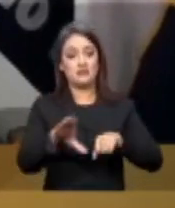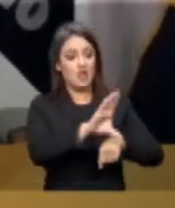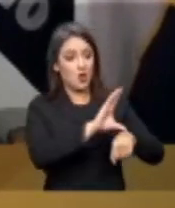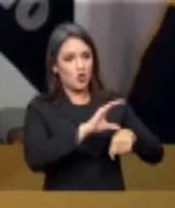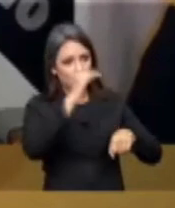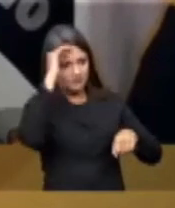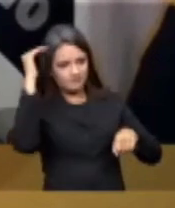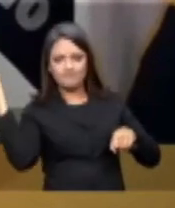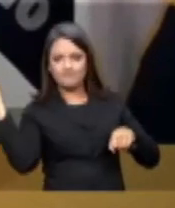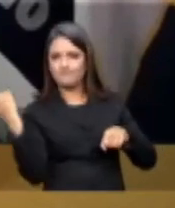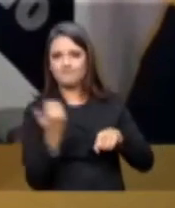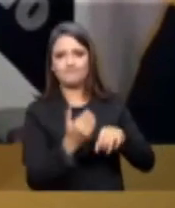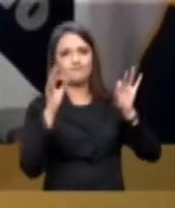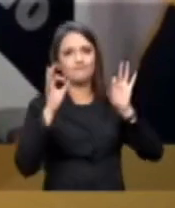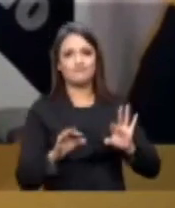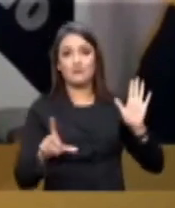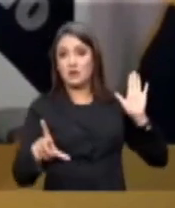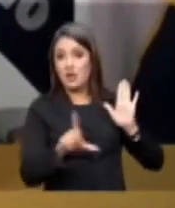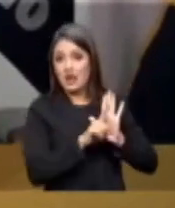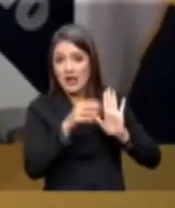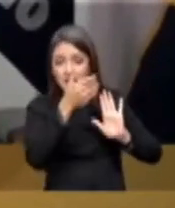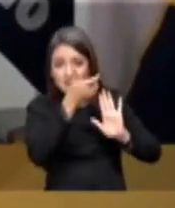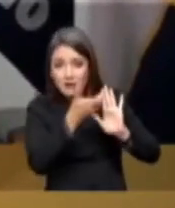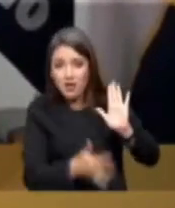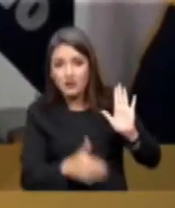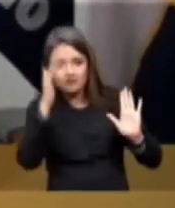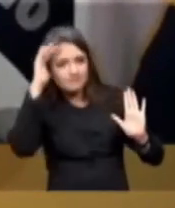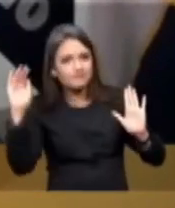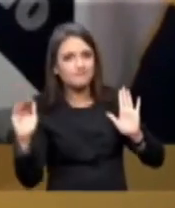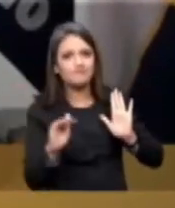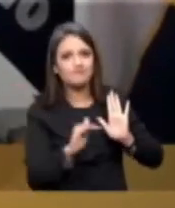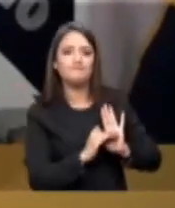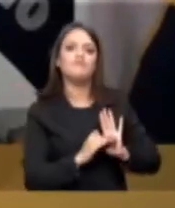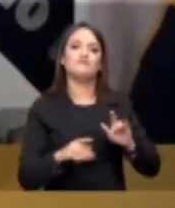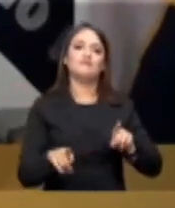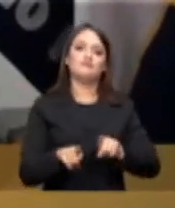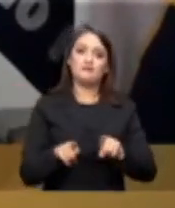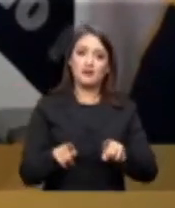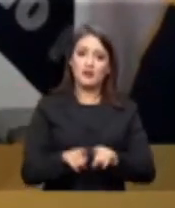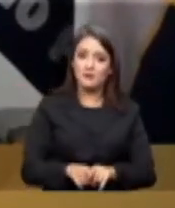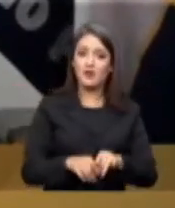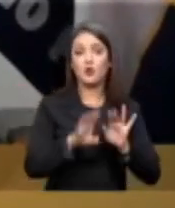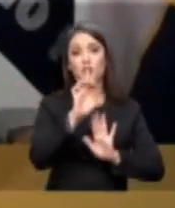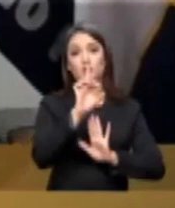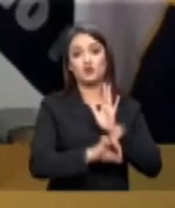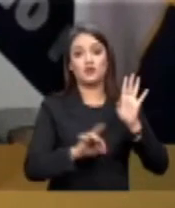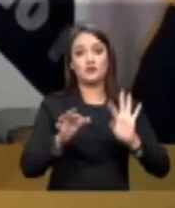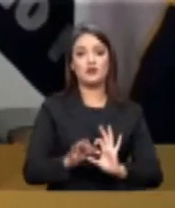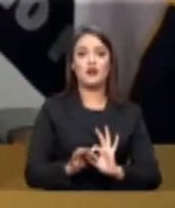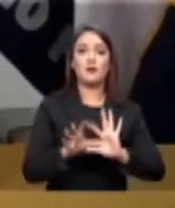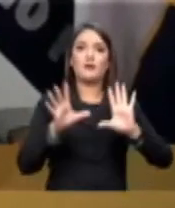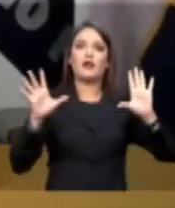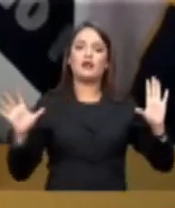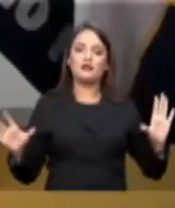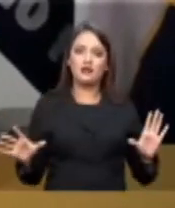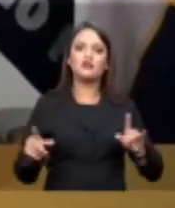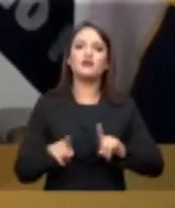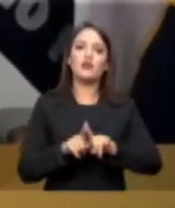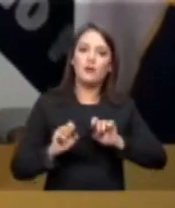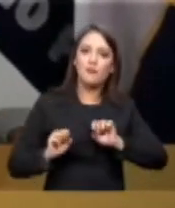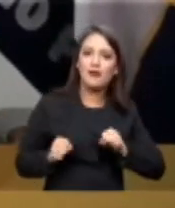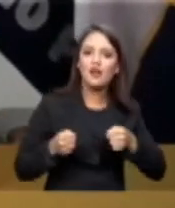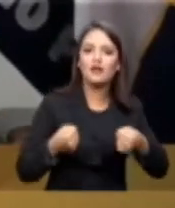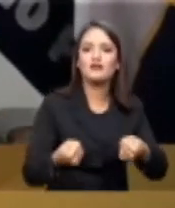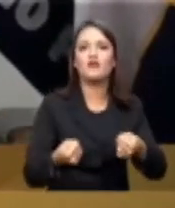da República e as leis que dela decorrem, com os grandes direitos da liberdade nela prevista e com a defesa do